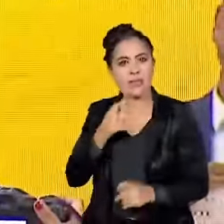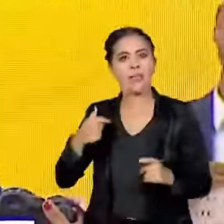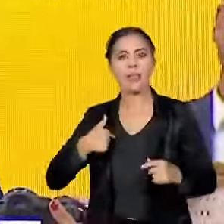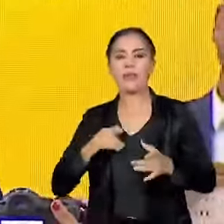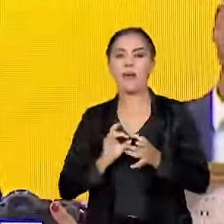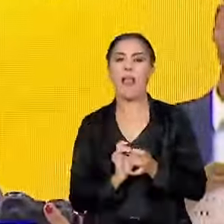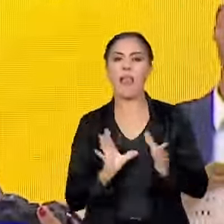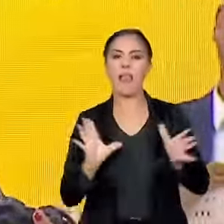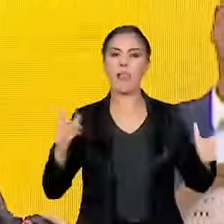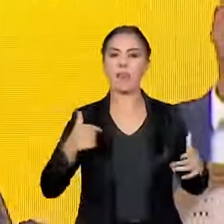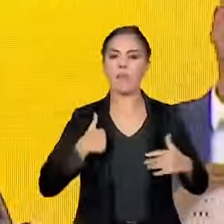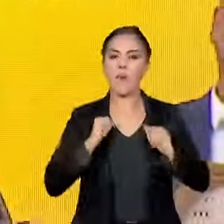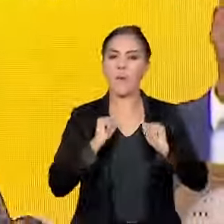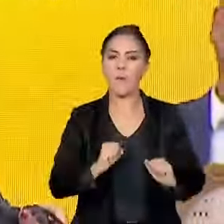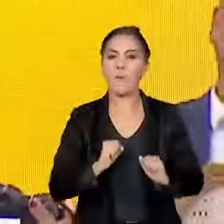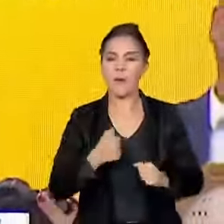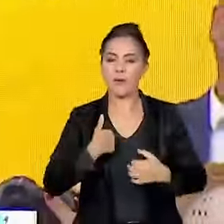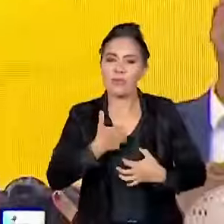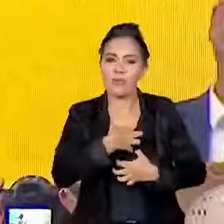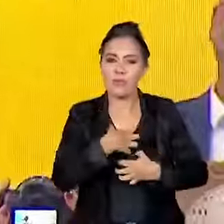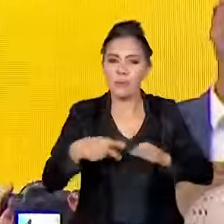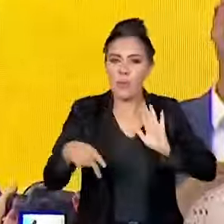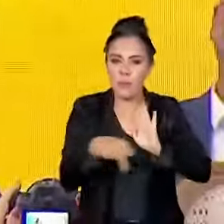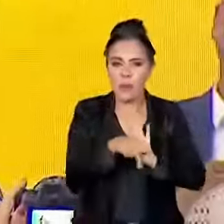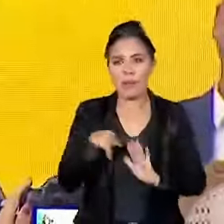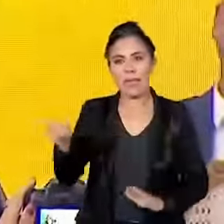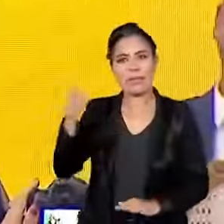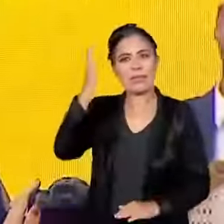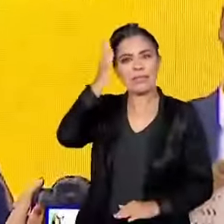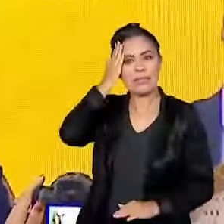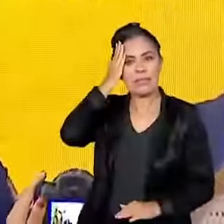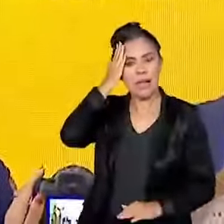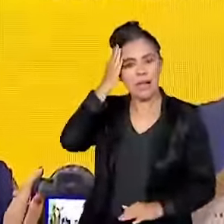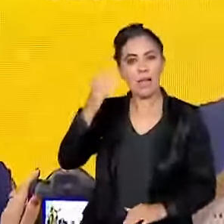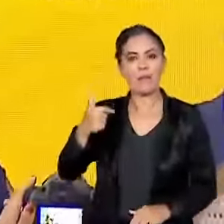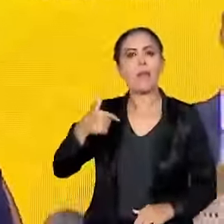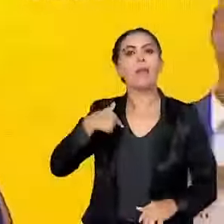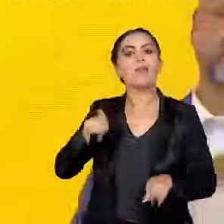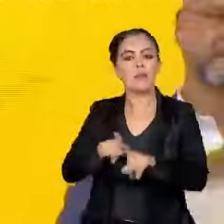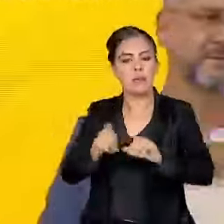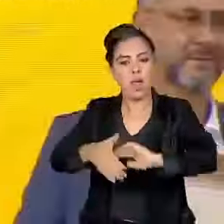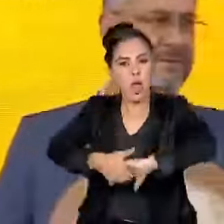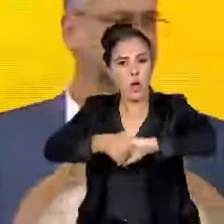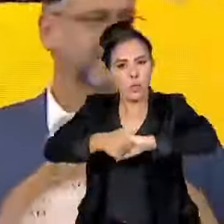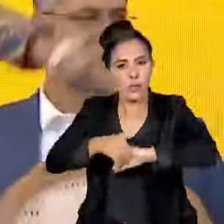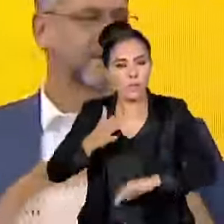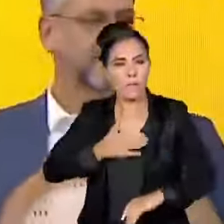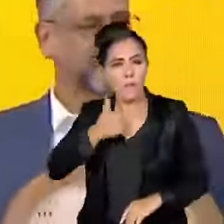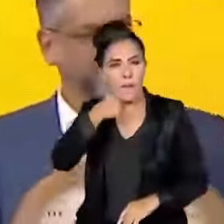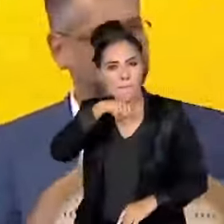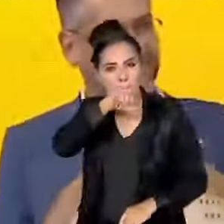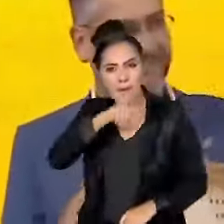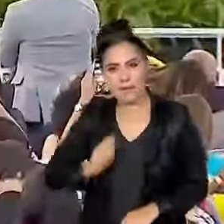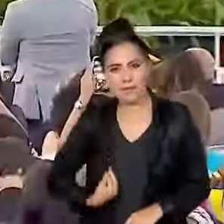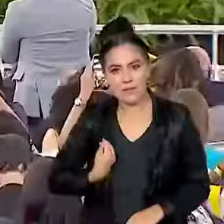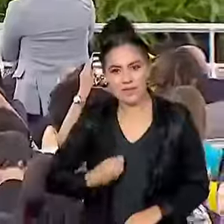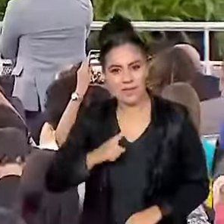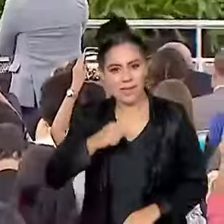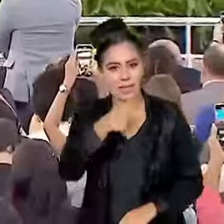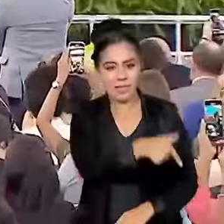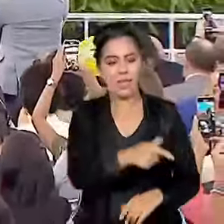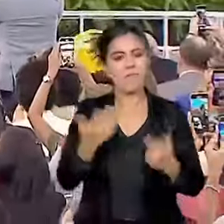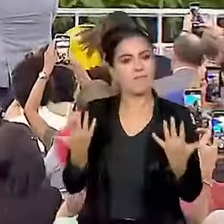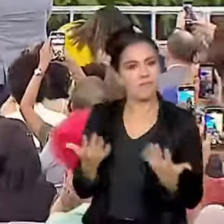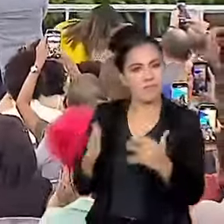Então, antes de saudar meu presidente, ele sabe, a filha que eu sou, eu vou saudar a minha mãe que tá aqui. E eu queria uma salva